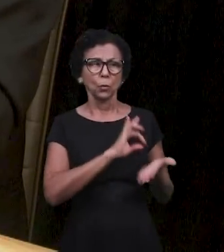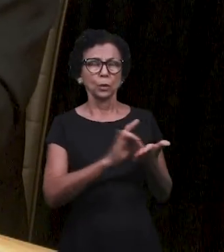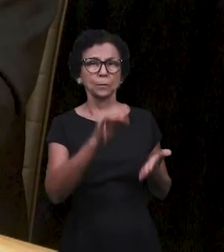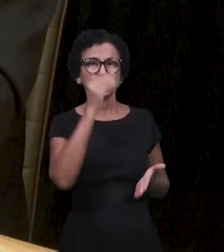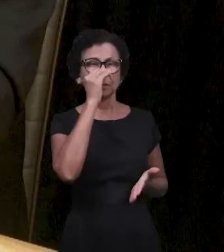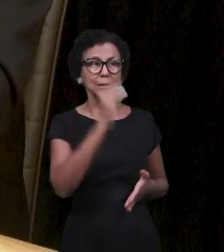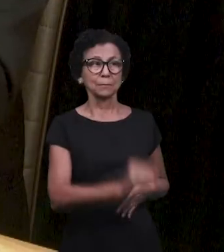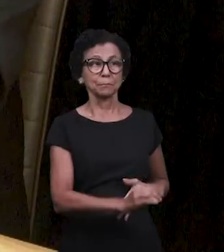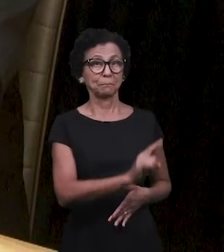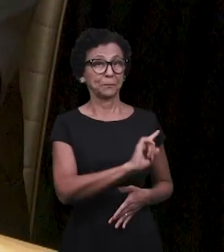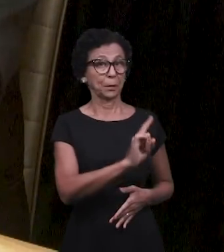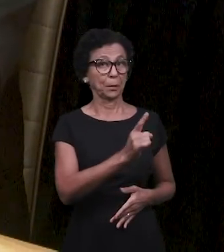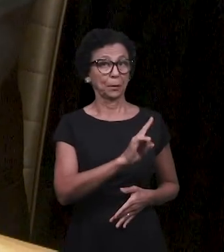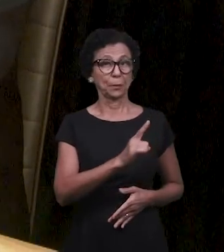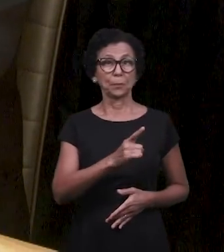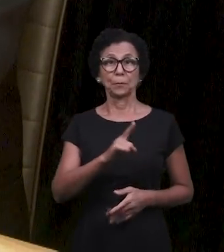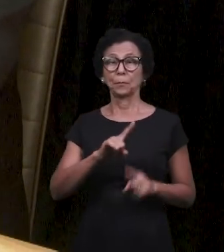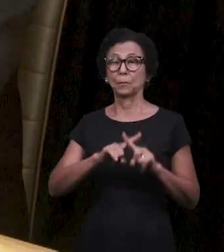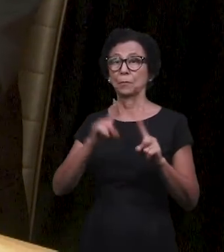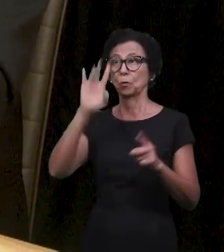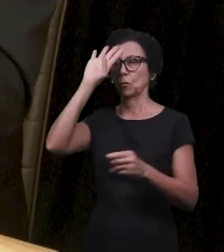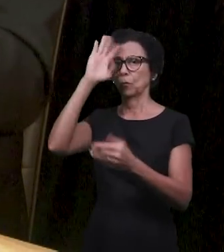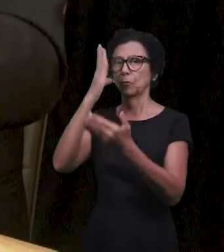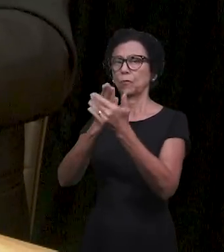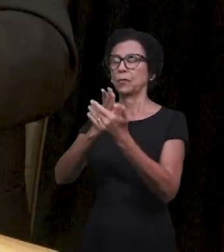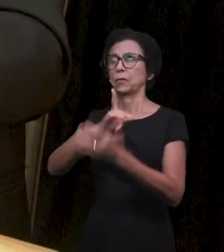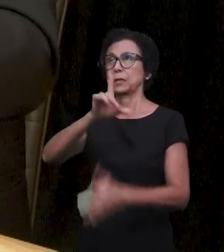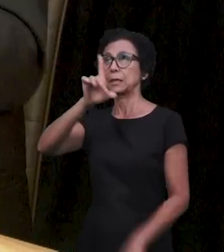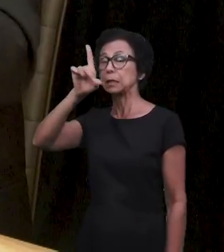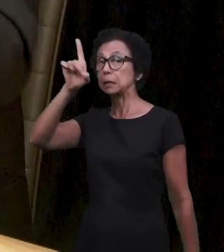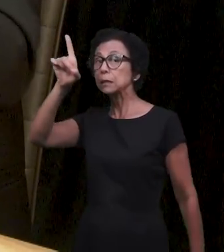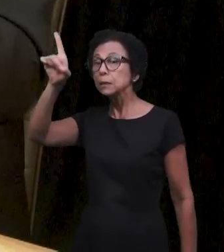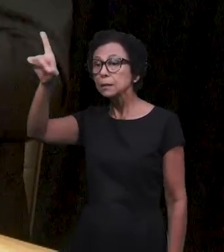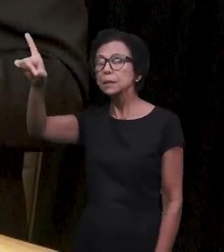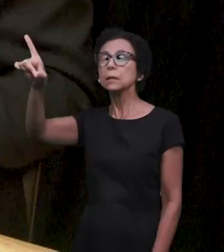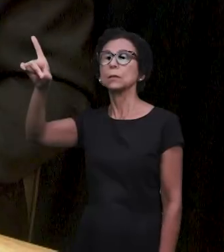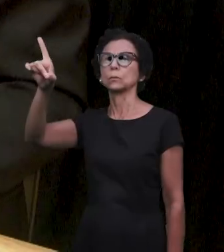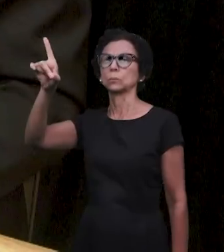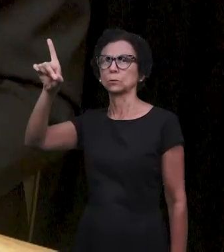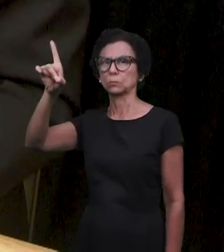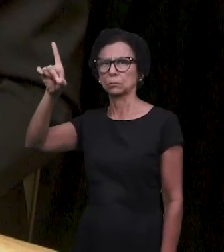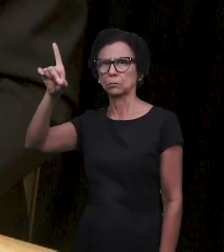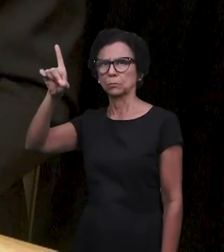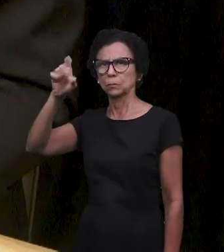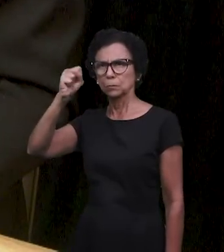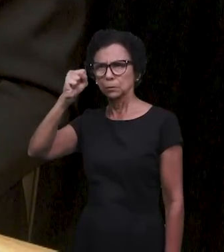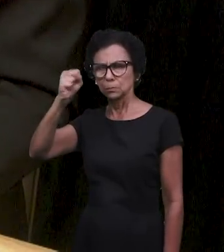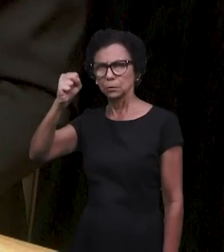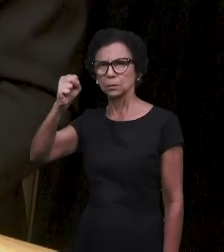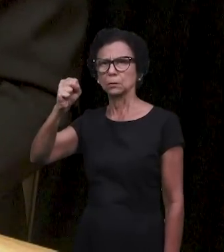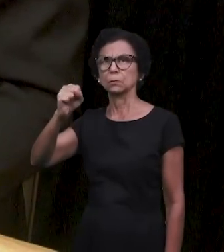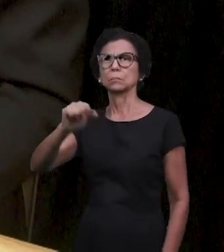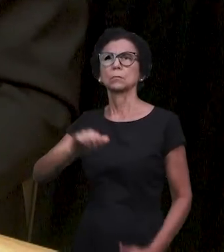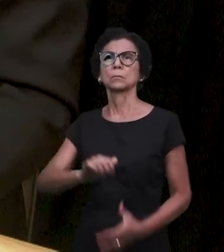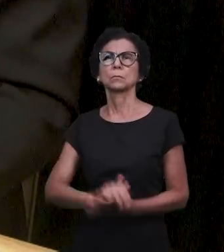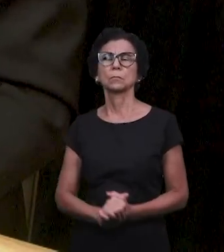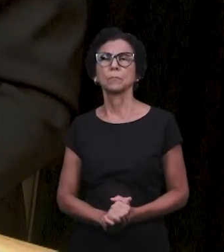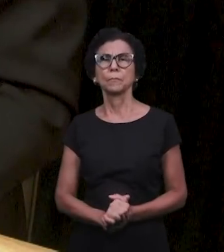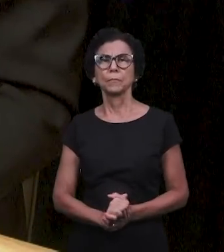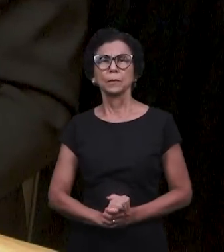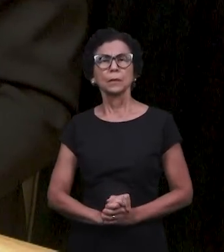Amém. Ponha no Senhor a sua confiança. A sua mão, simbolicamente, ela tem de estar erguida para o